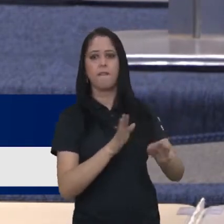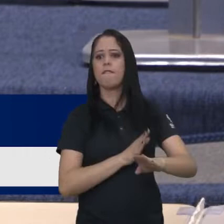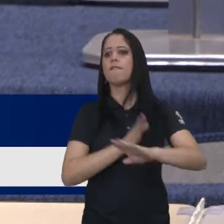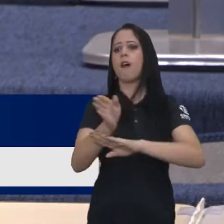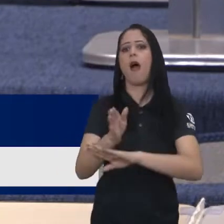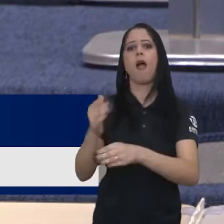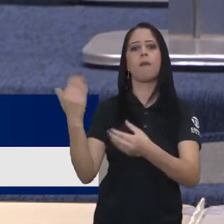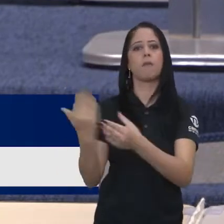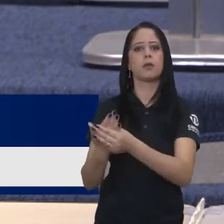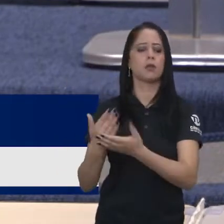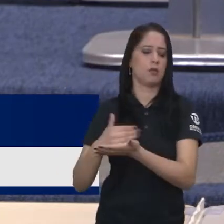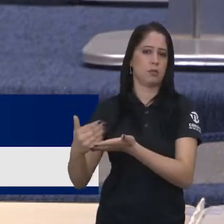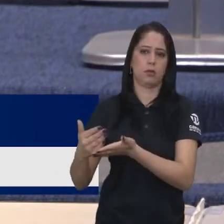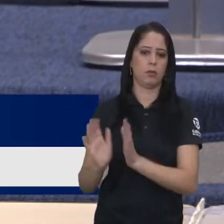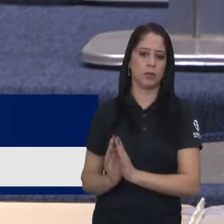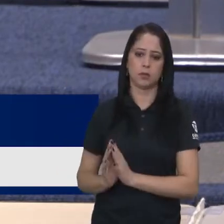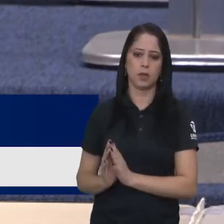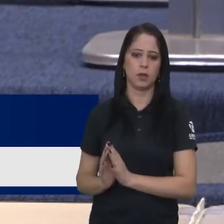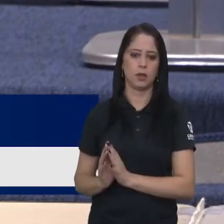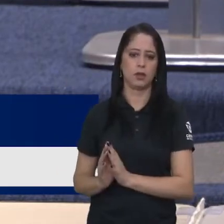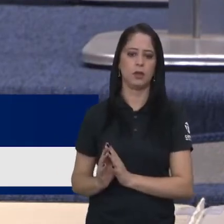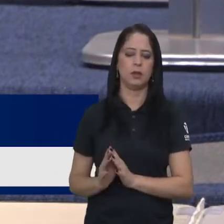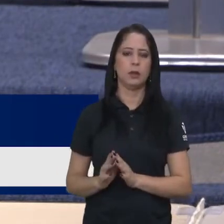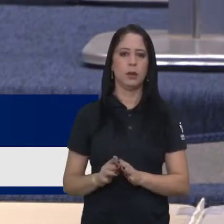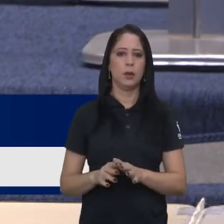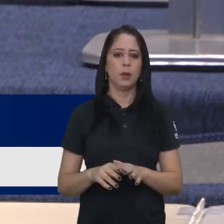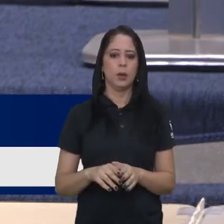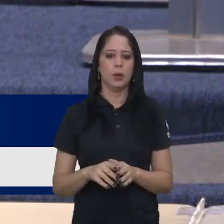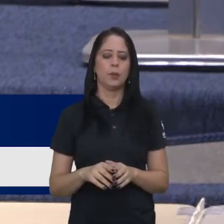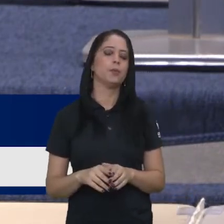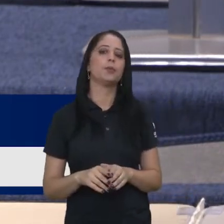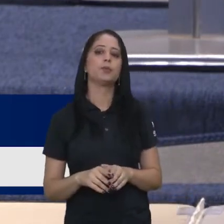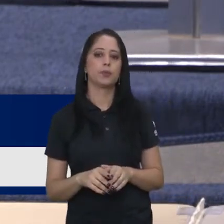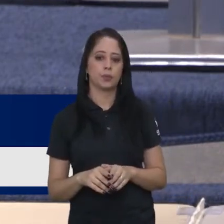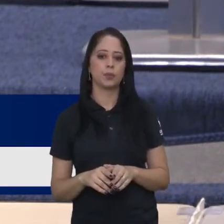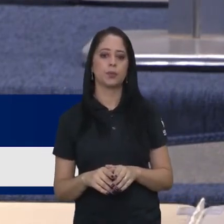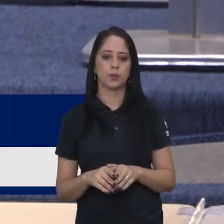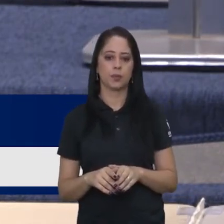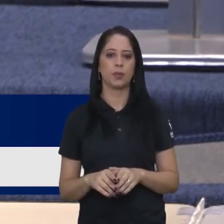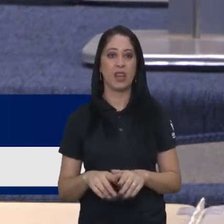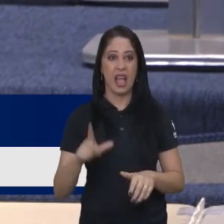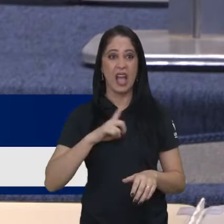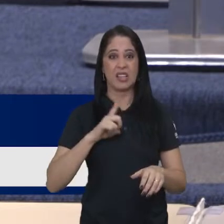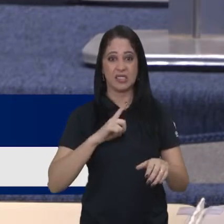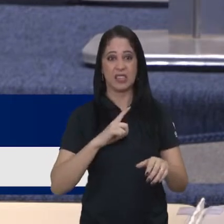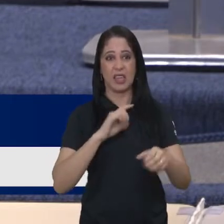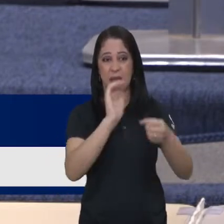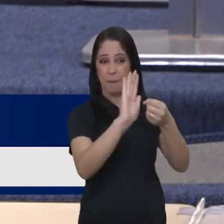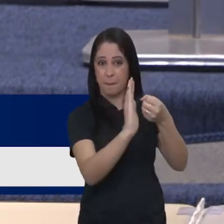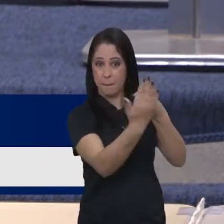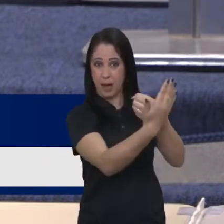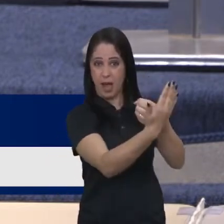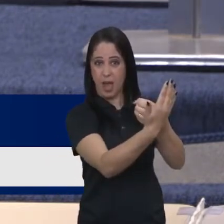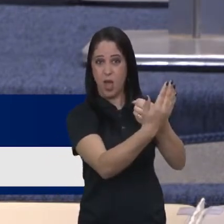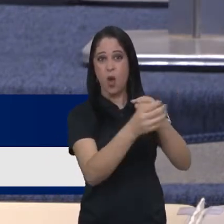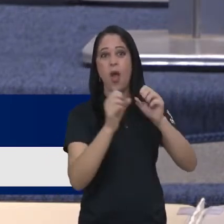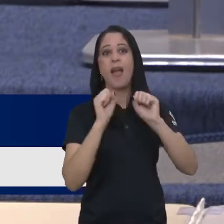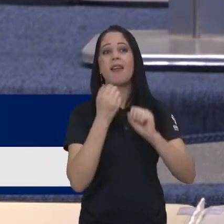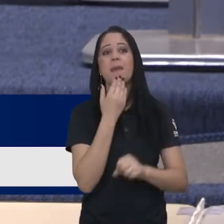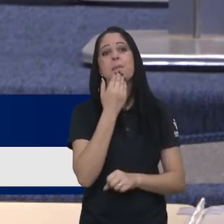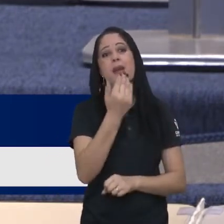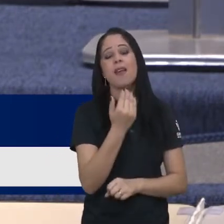ações de alguns bairros aqui, eu não tenho nenhuma, mas o doutor Zé Luiz tem uma ou duas ações de bairros pedindo enquadramento